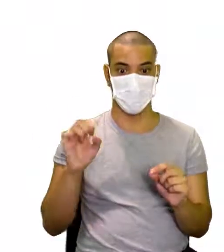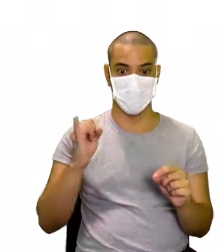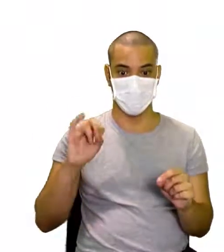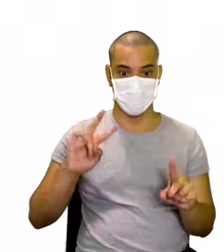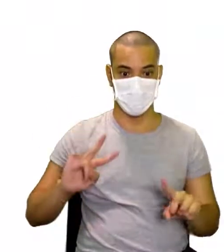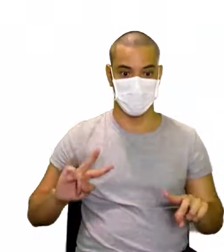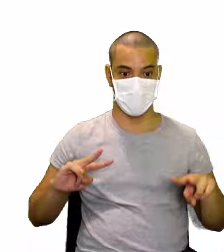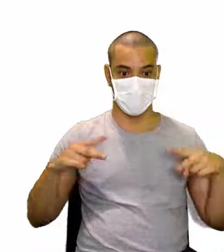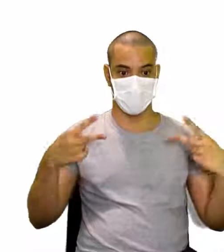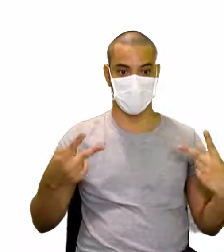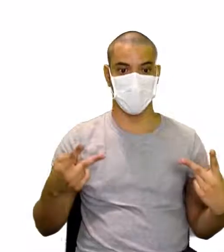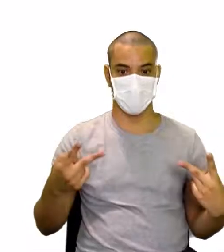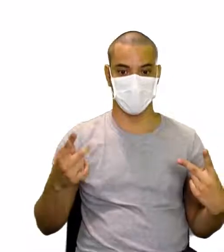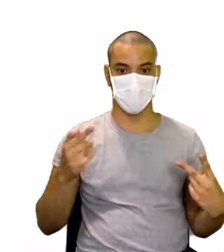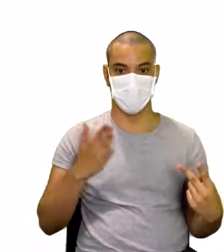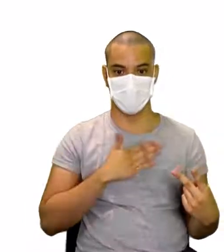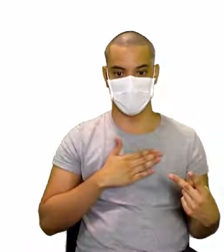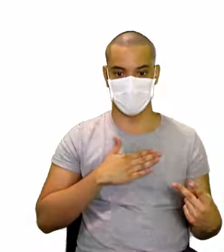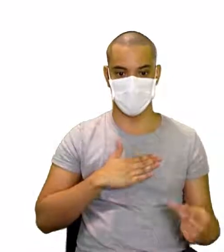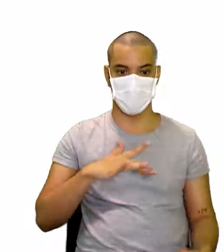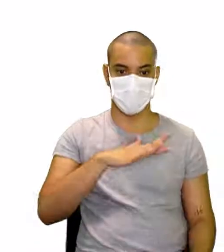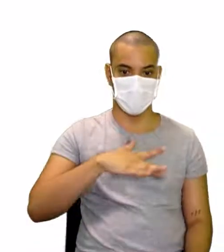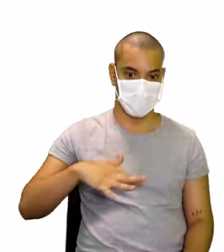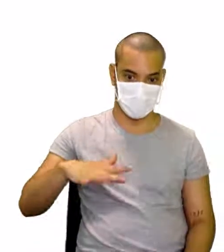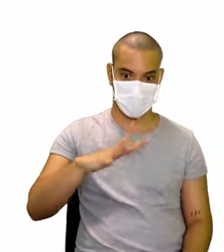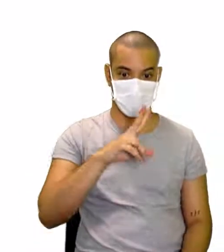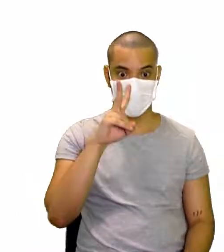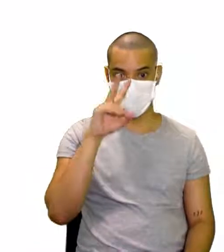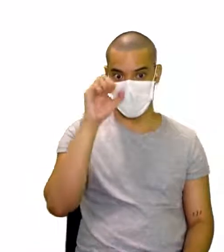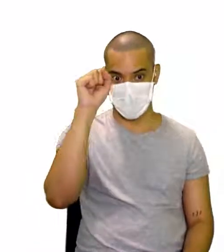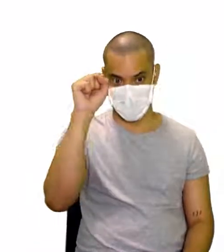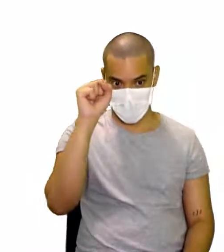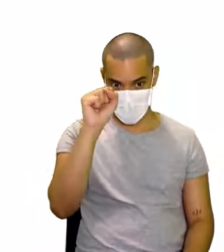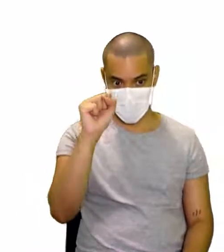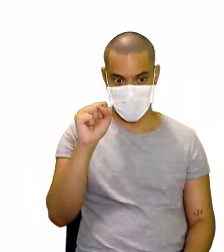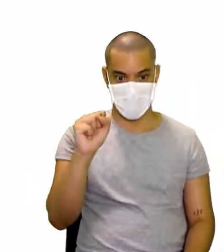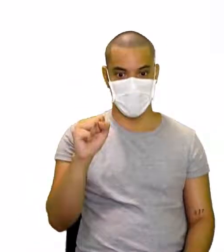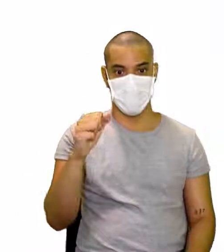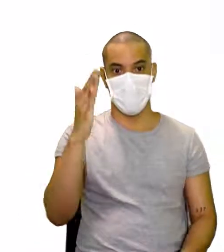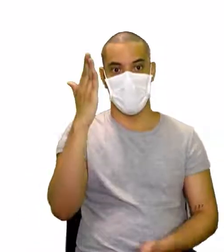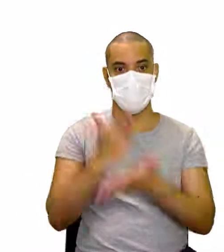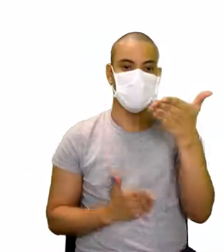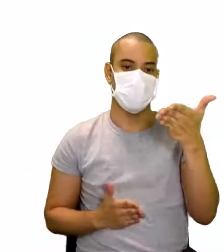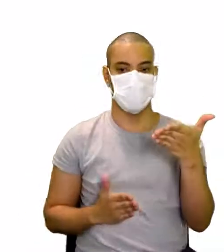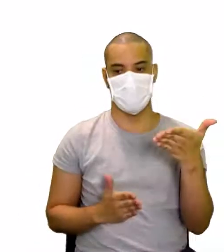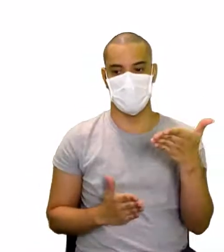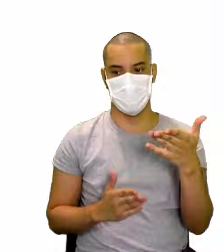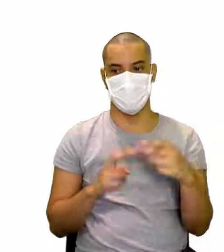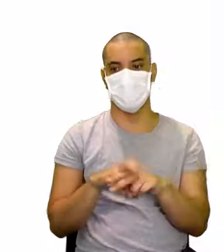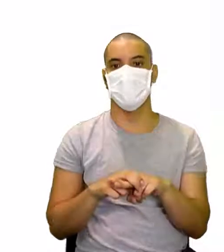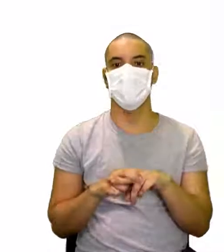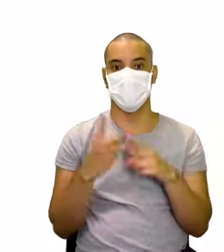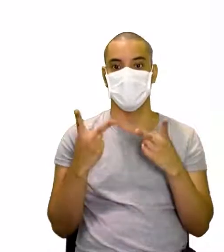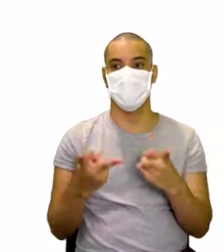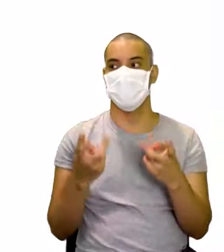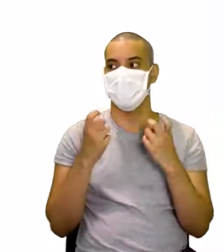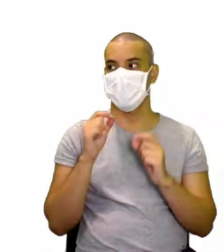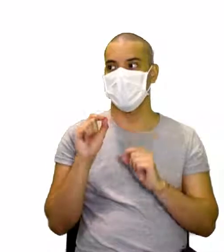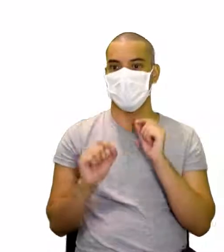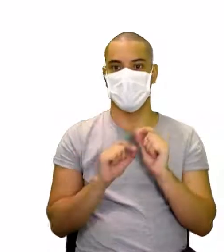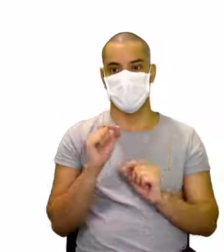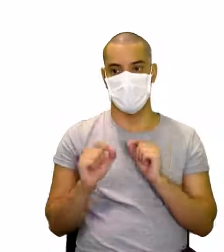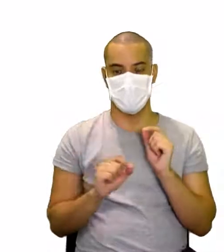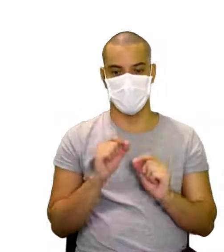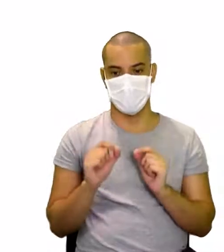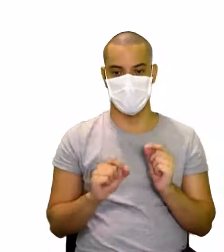distância, a minha interação magnética, ou seja, a força magnética aqui, cai pela metade. Então, nós podemos perceber